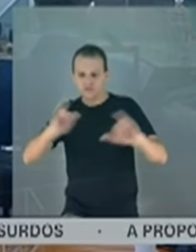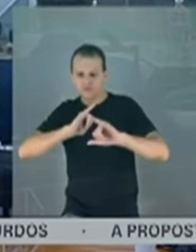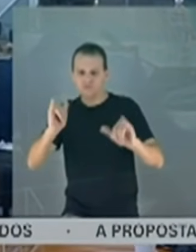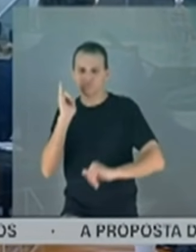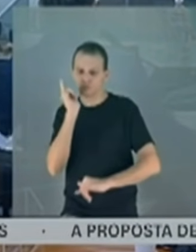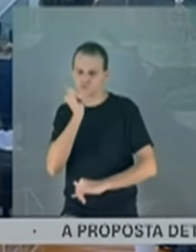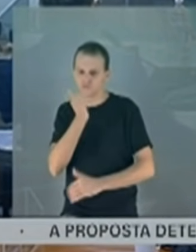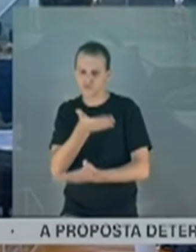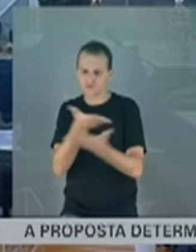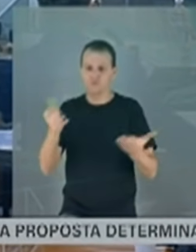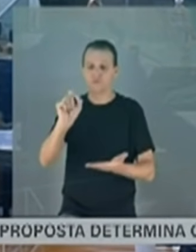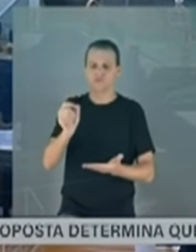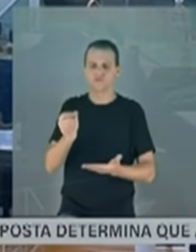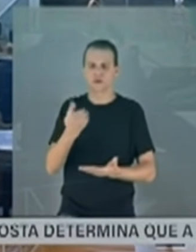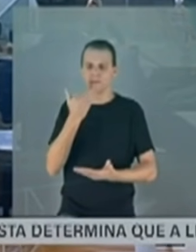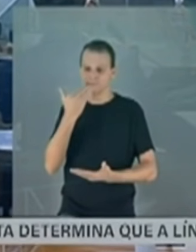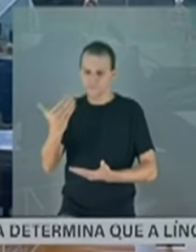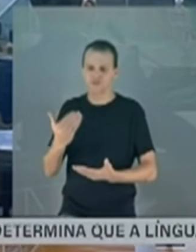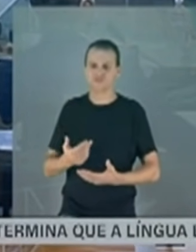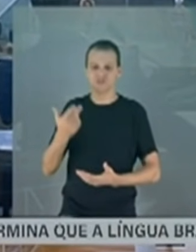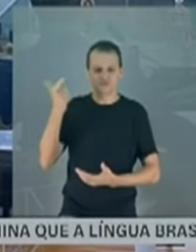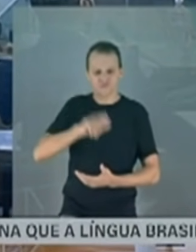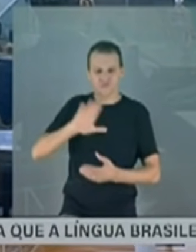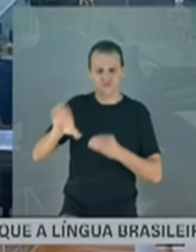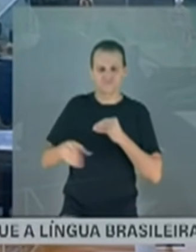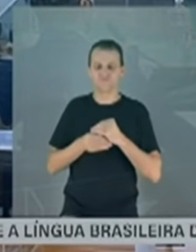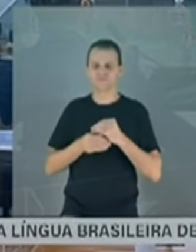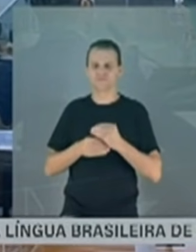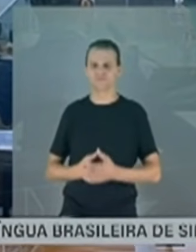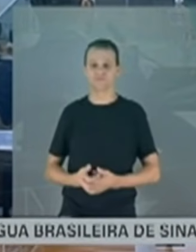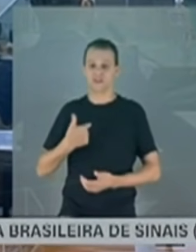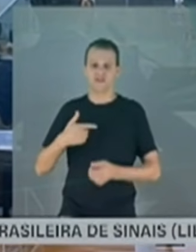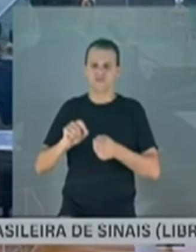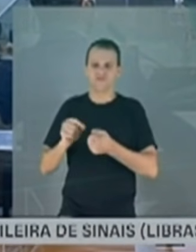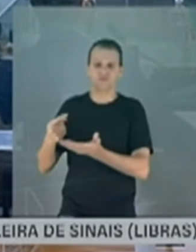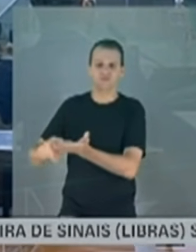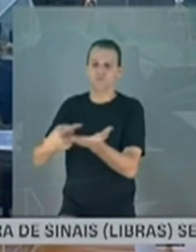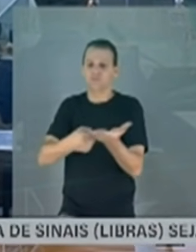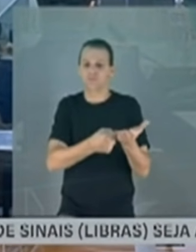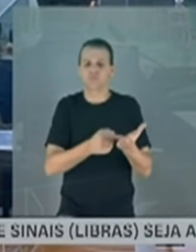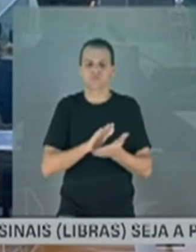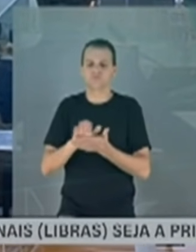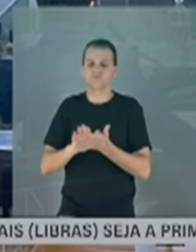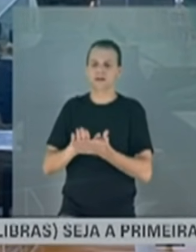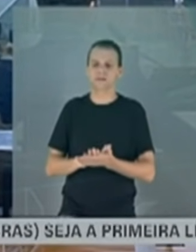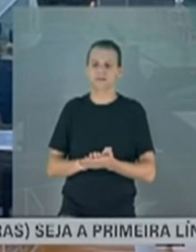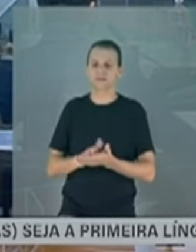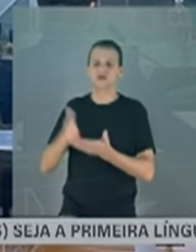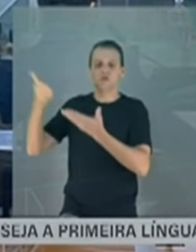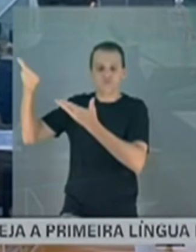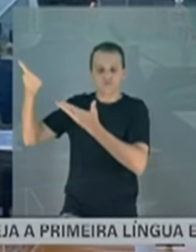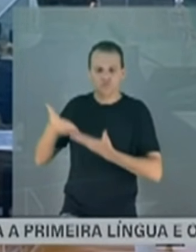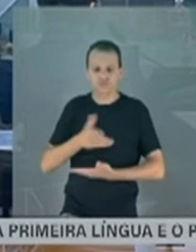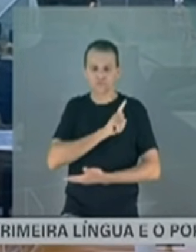pede-me gentilmente, eu queria novamente colocar. Eu não fiz acordo para convocar governador, muito